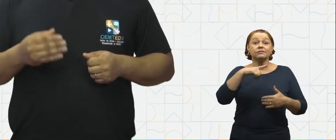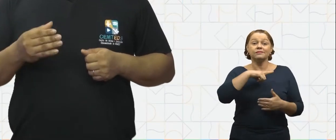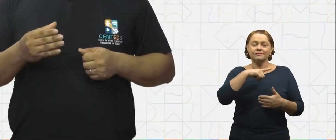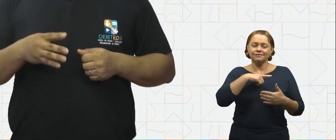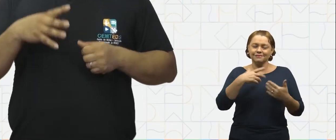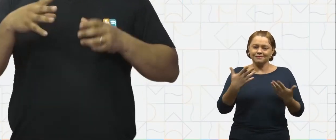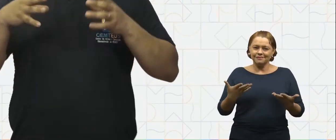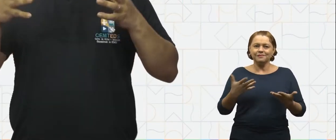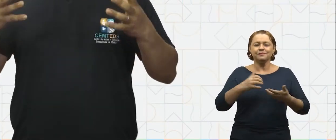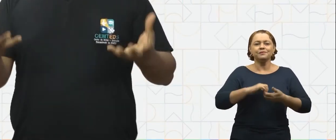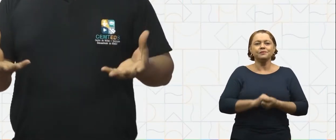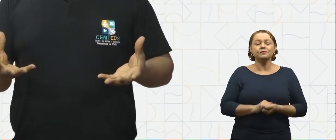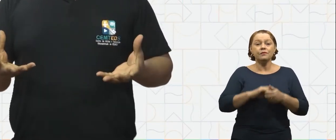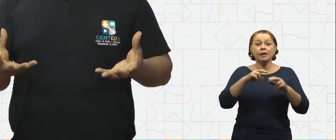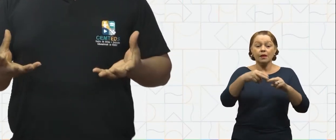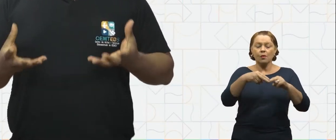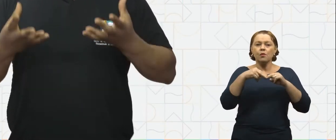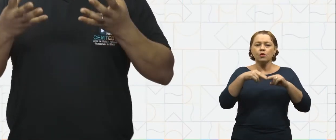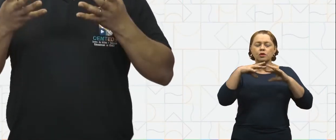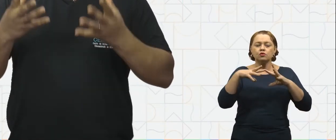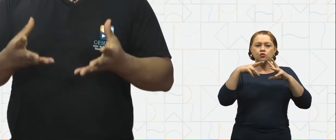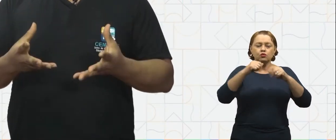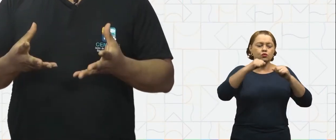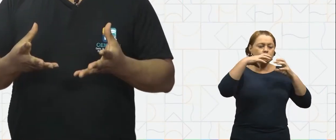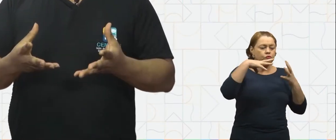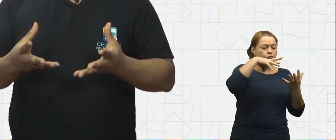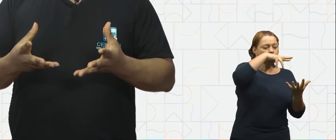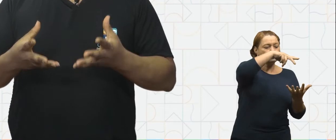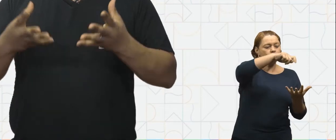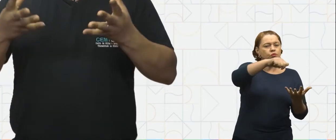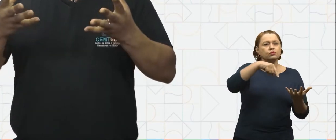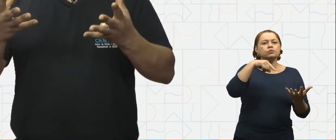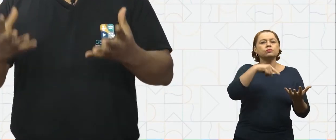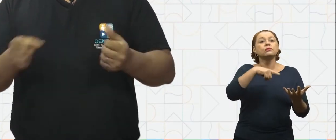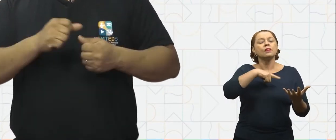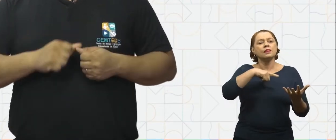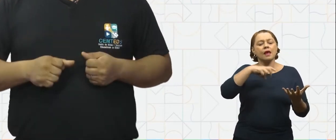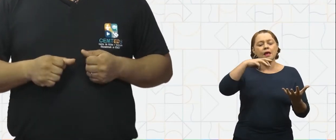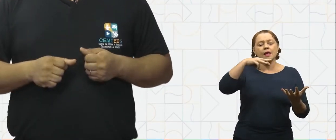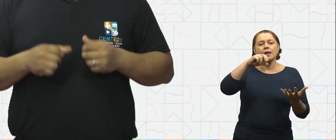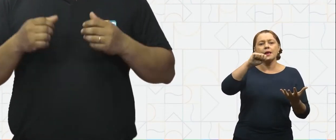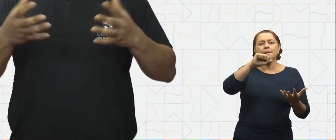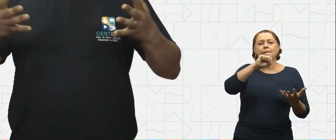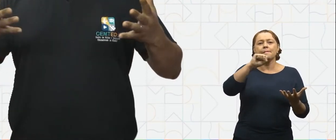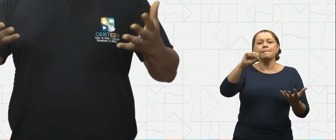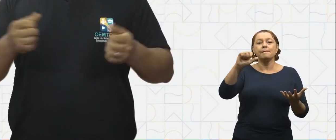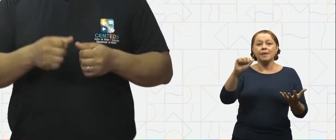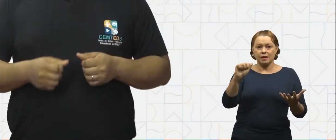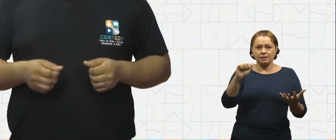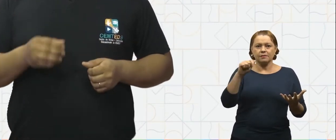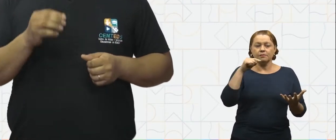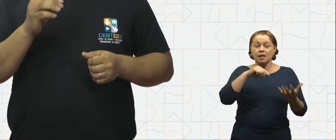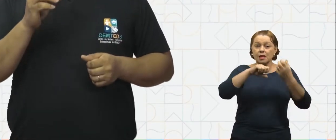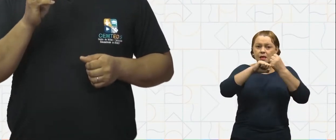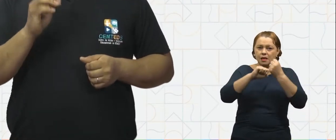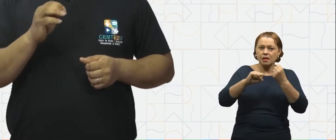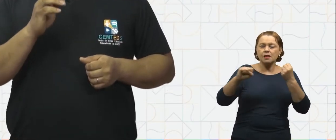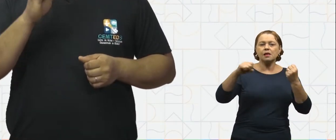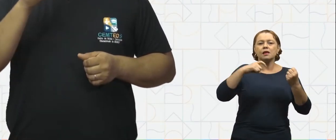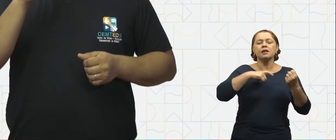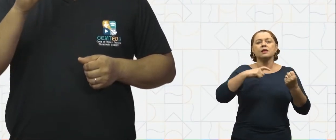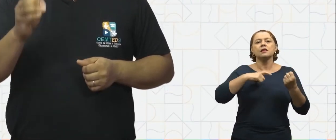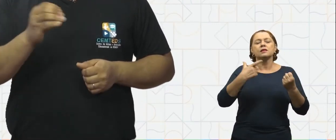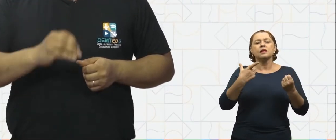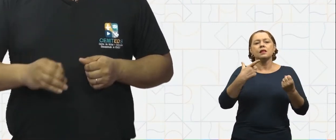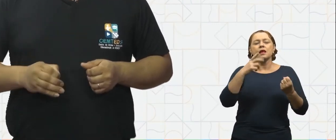forma, tudo em nosso universo que tenha matéria tem uma massa. E essa grandeza tem um